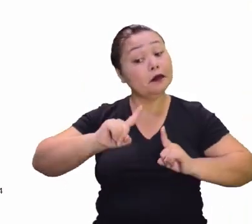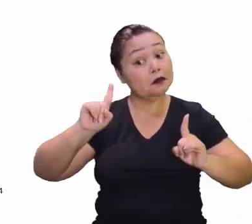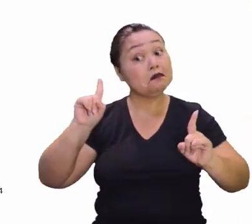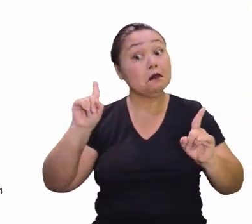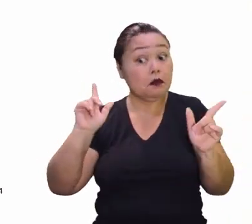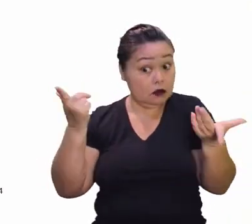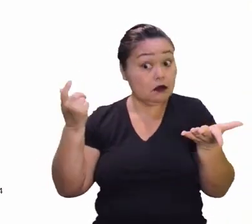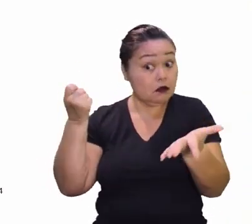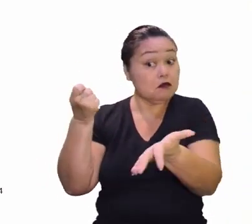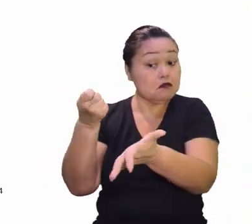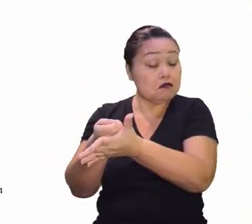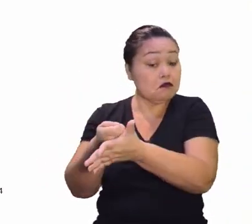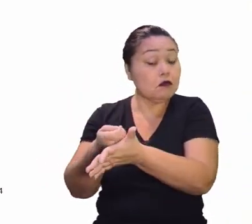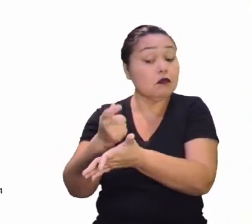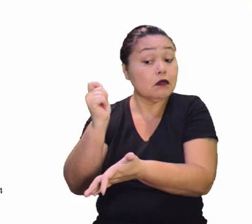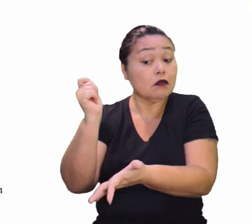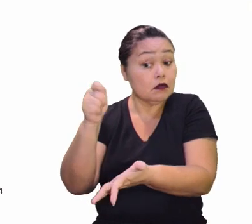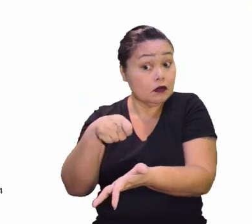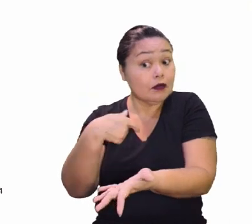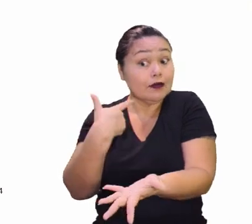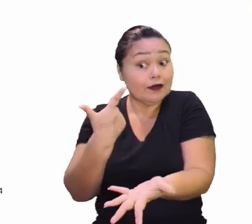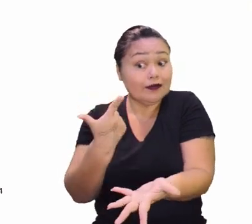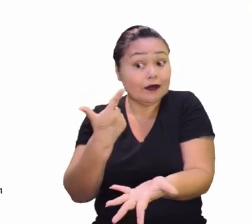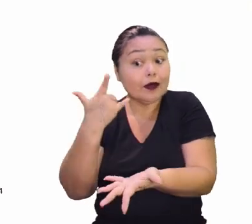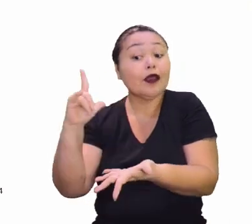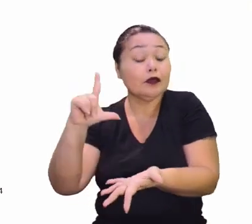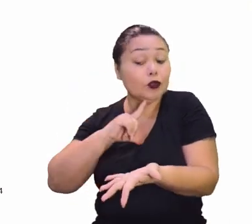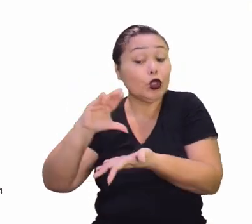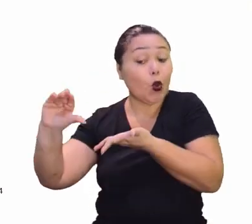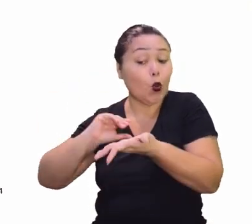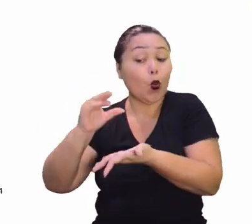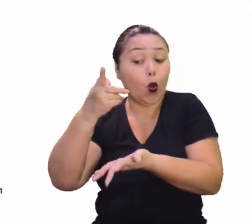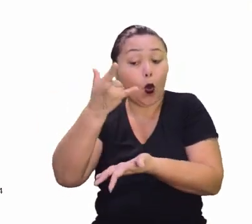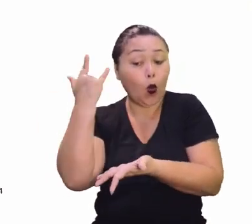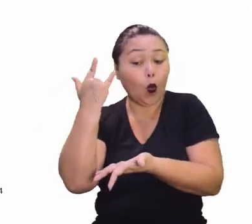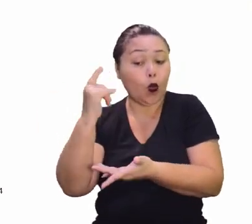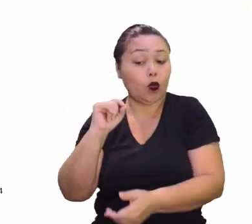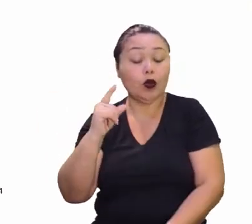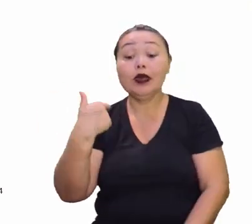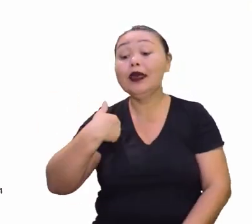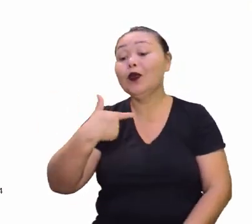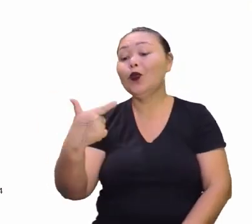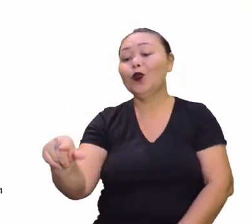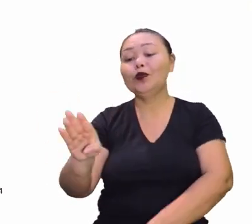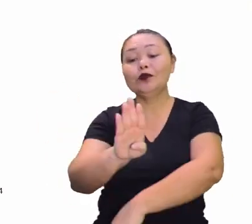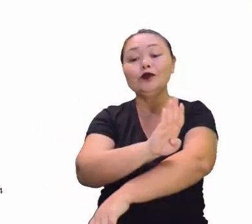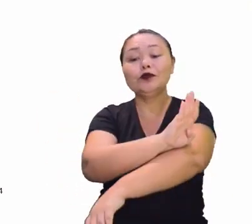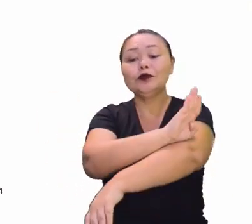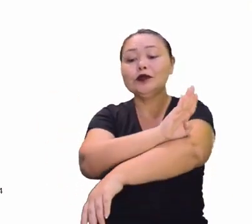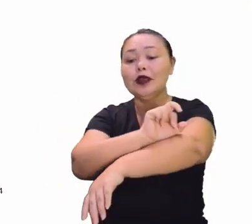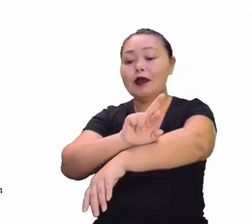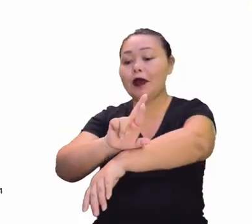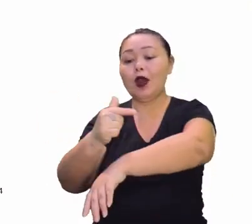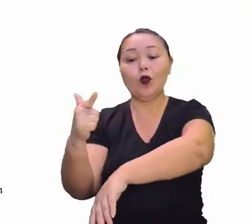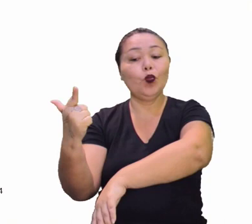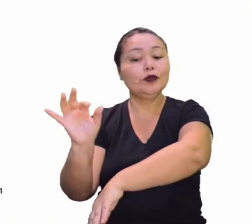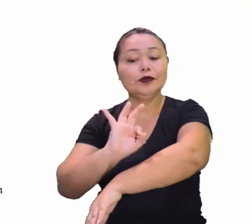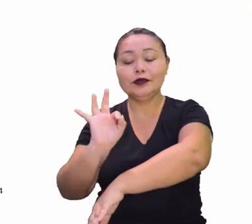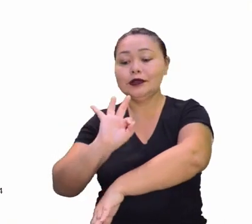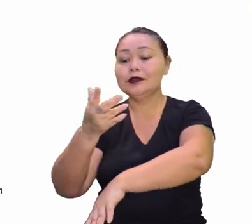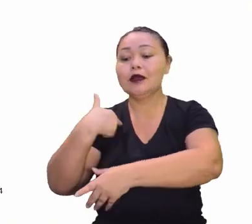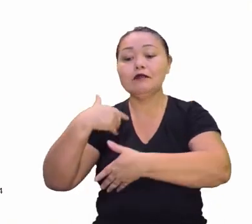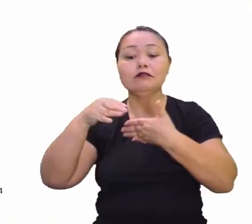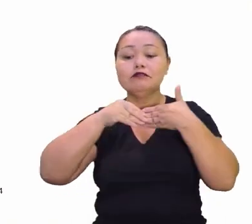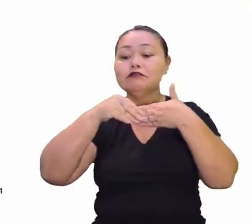assim faziam, porque compensava. Compensava e a gente não tinha uma estrada aí, né? Não tinha uma estrada. Fazer esse escoamento